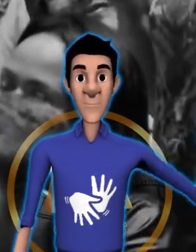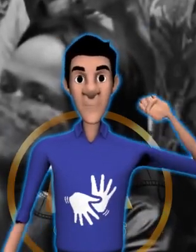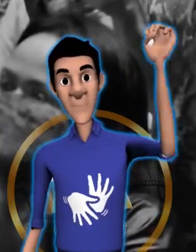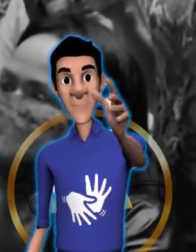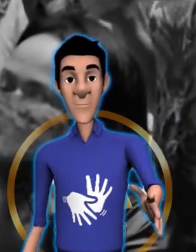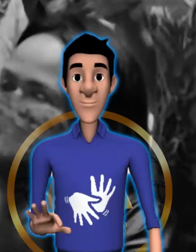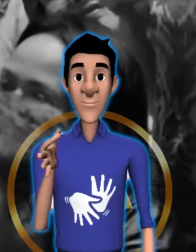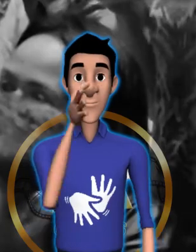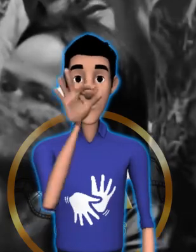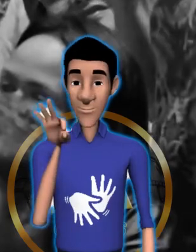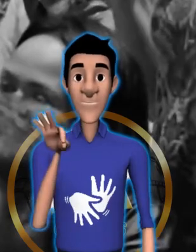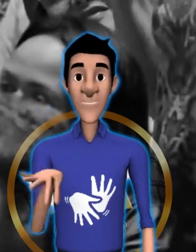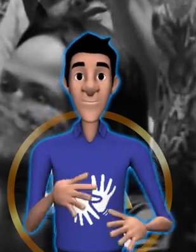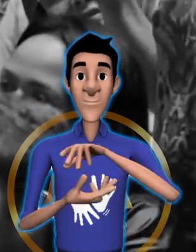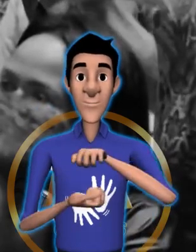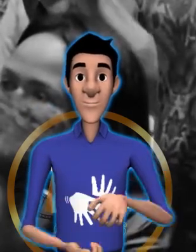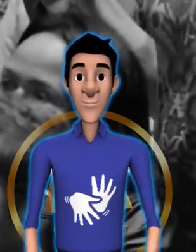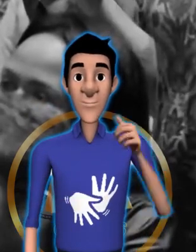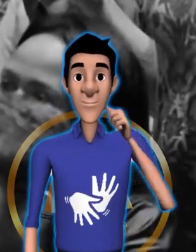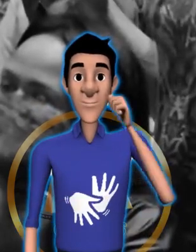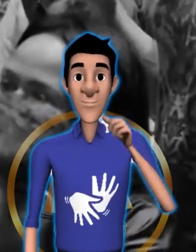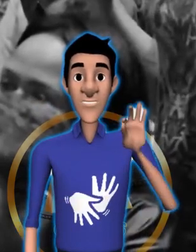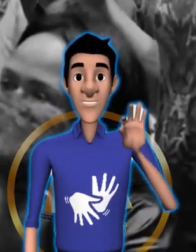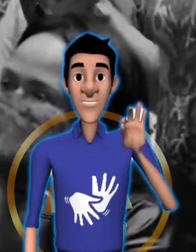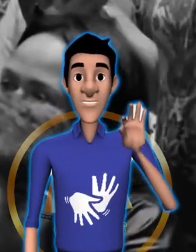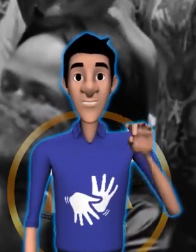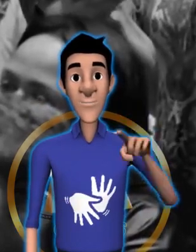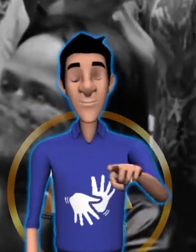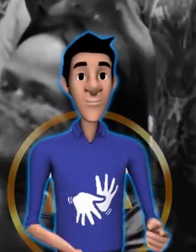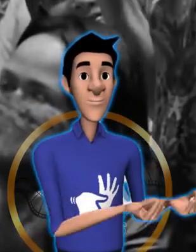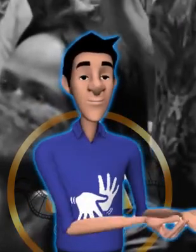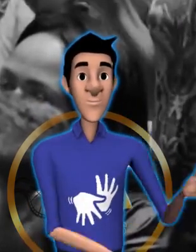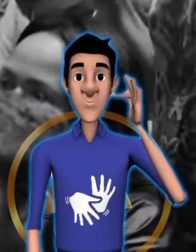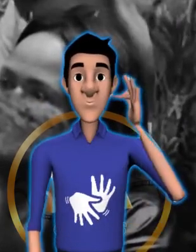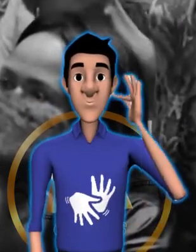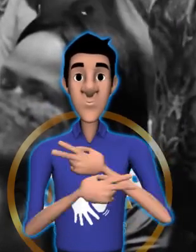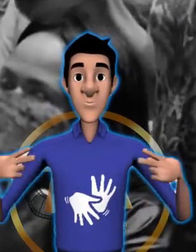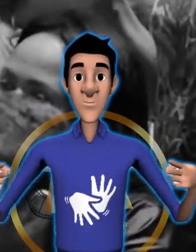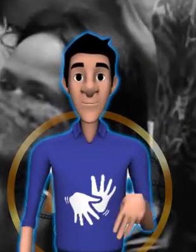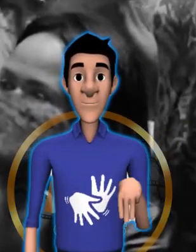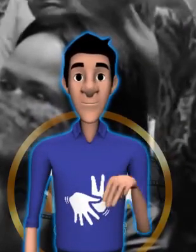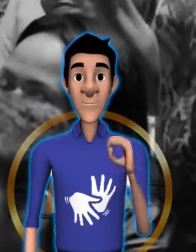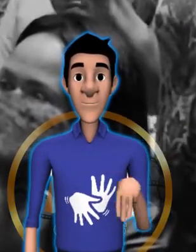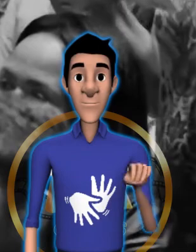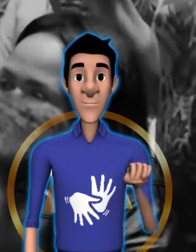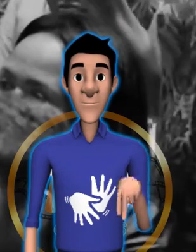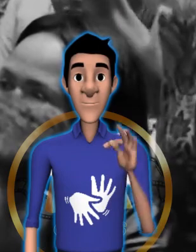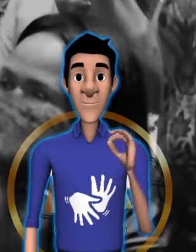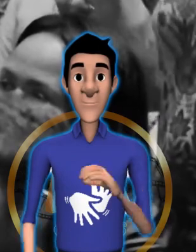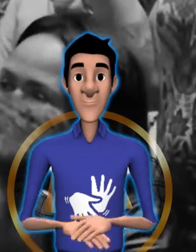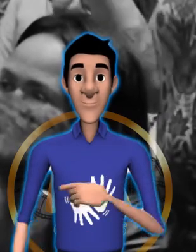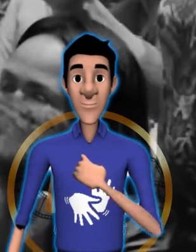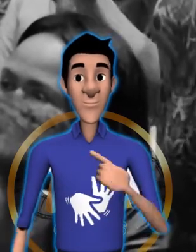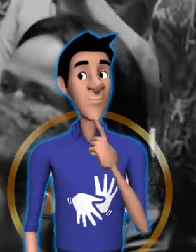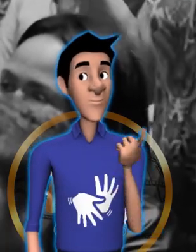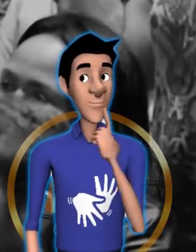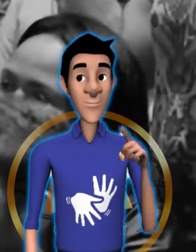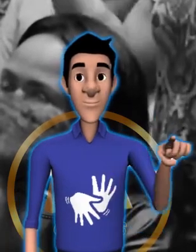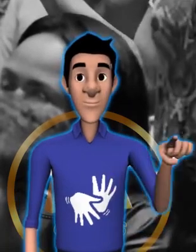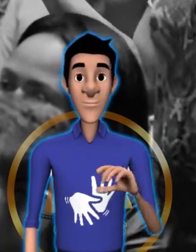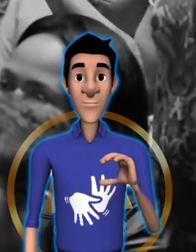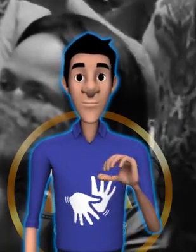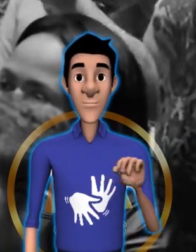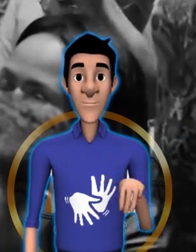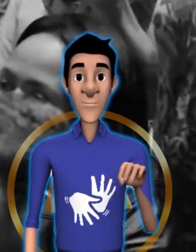Em 2 anos, eu fiz mais cursos do que eu imaginei. Eu mudei de apartamento para um apartamento